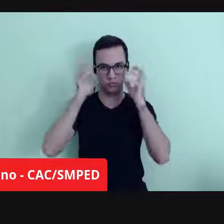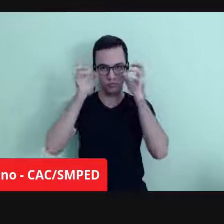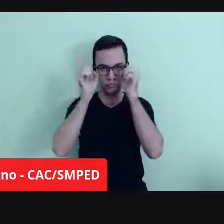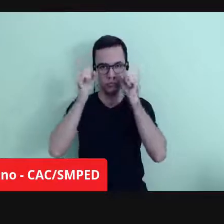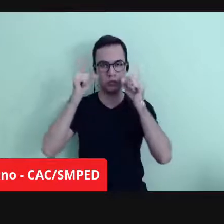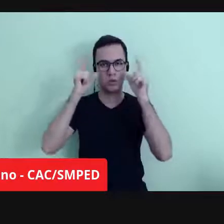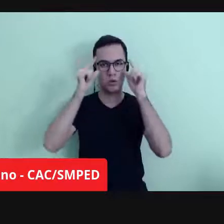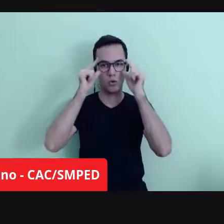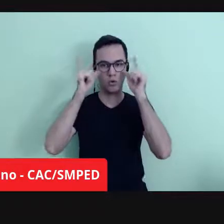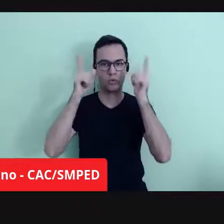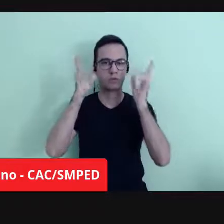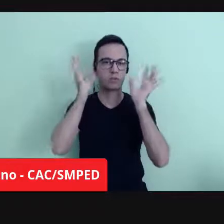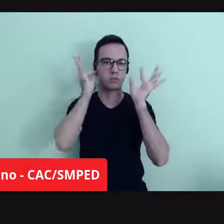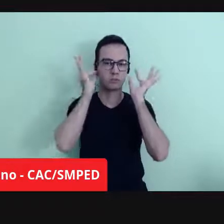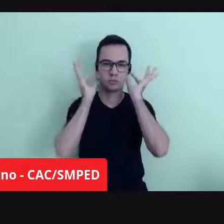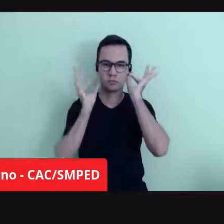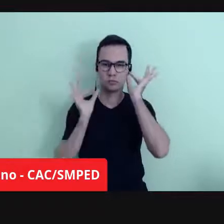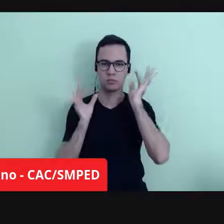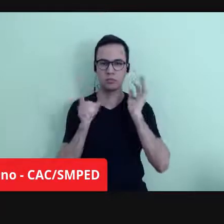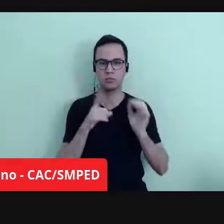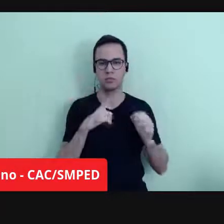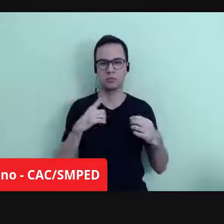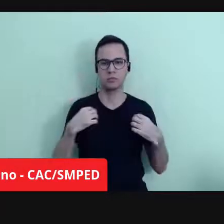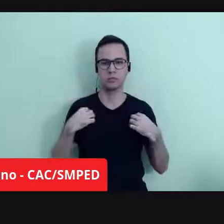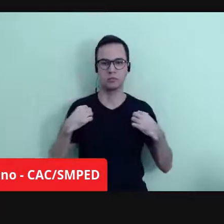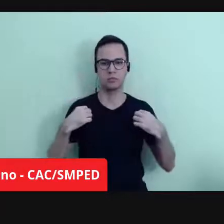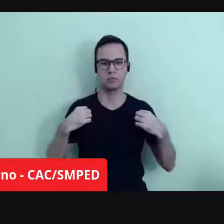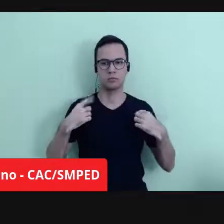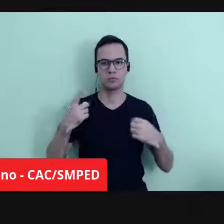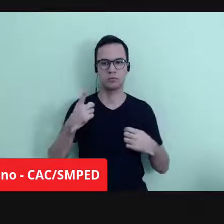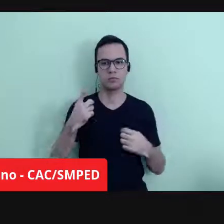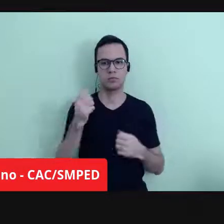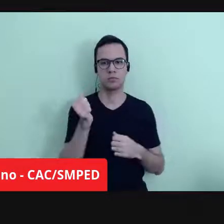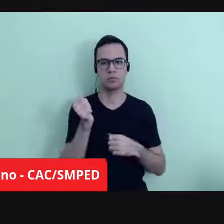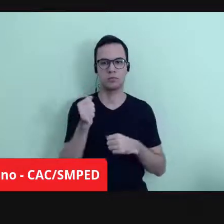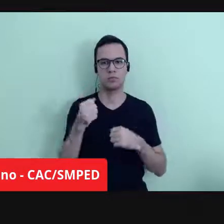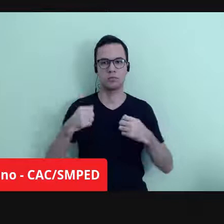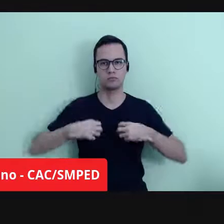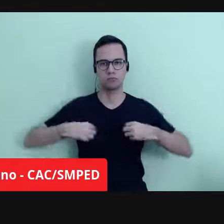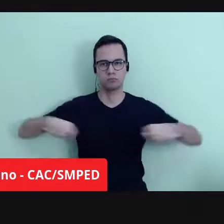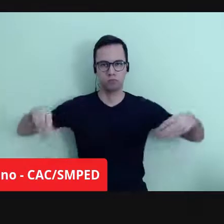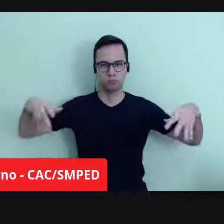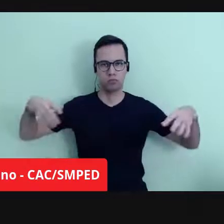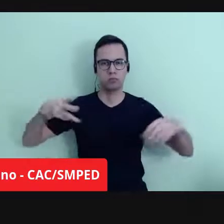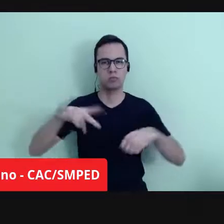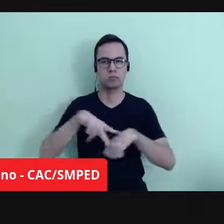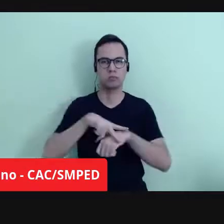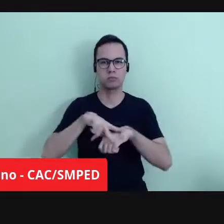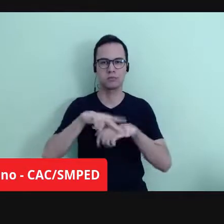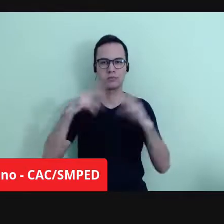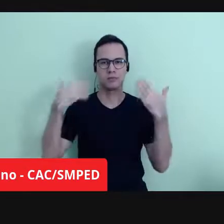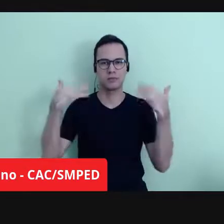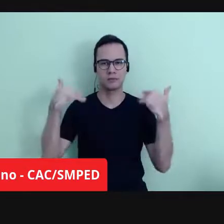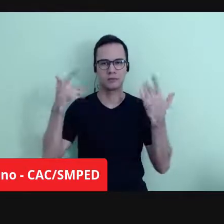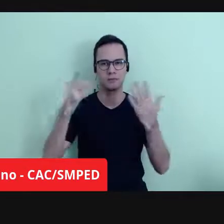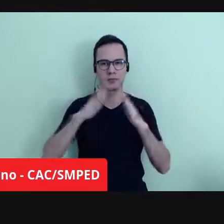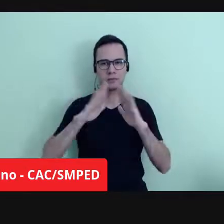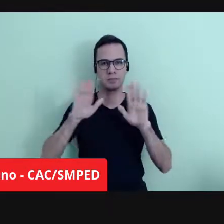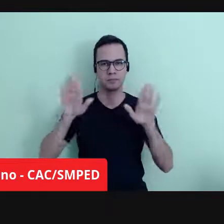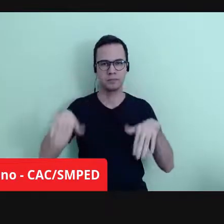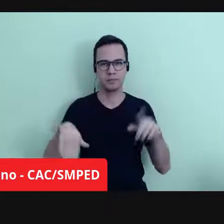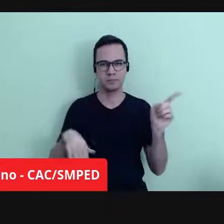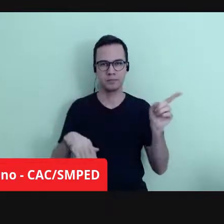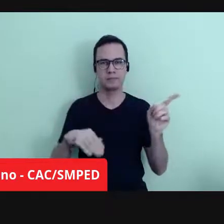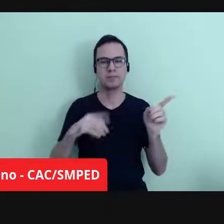óculos, argola nas orelhas, estou vestindo uma camisa bem larga, verde, tá calor aqui em casa, com